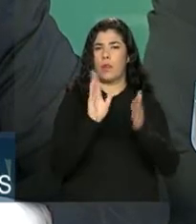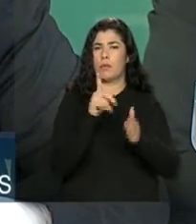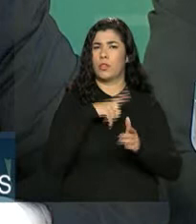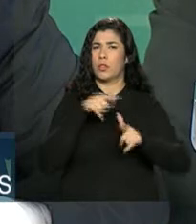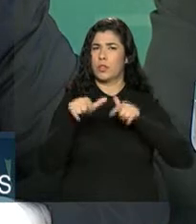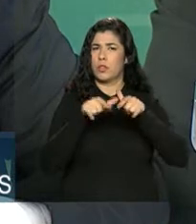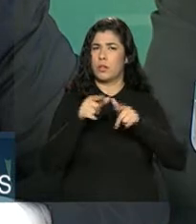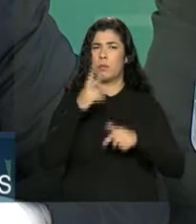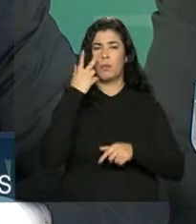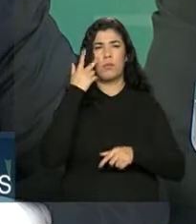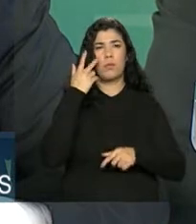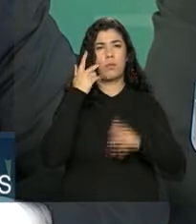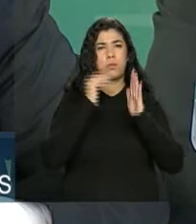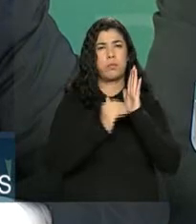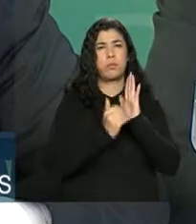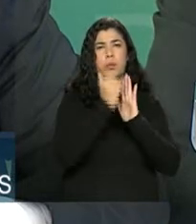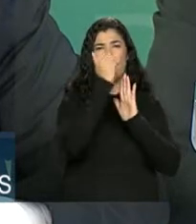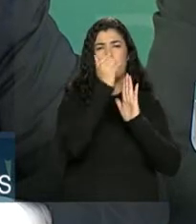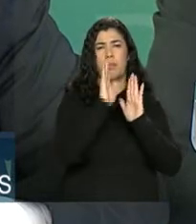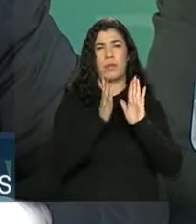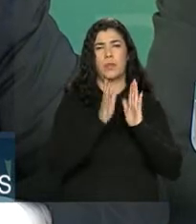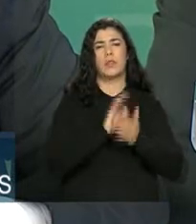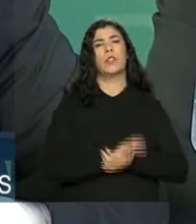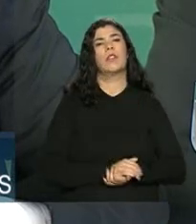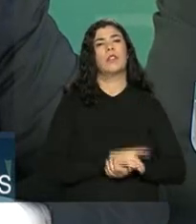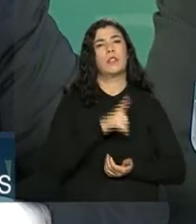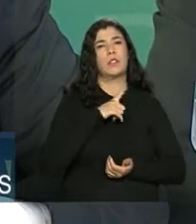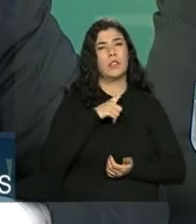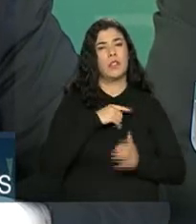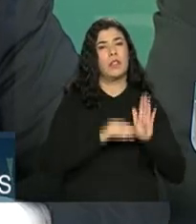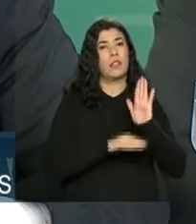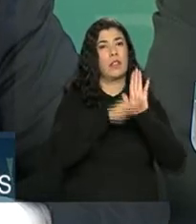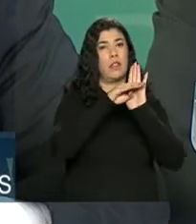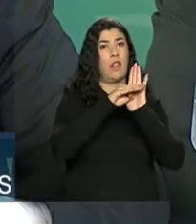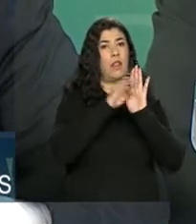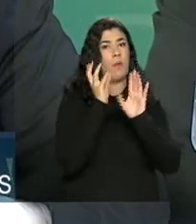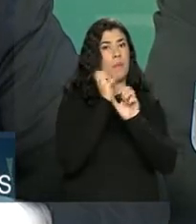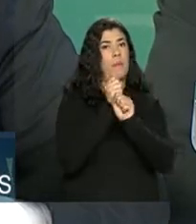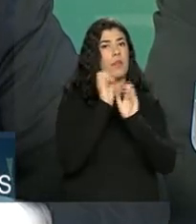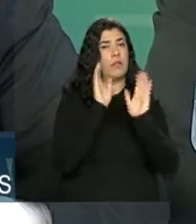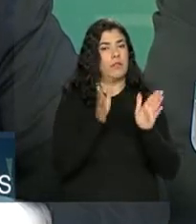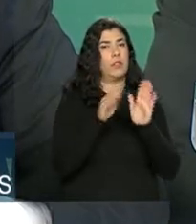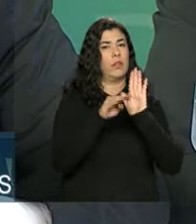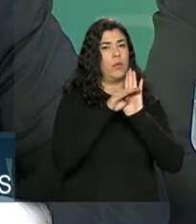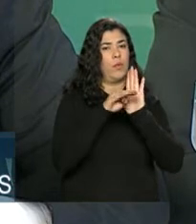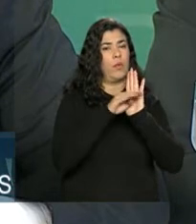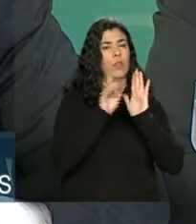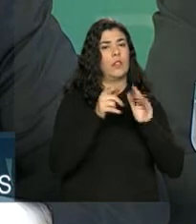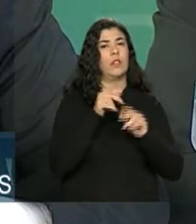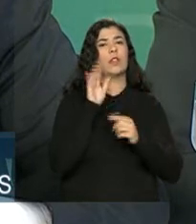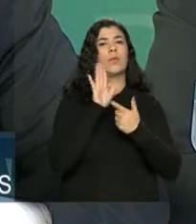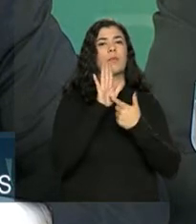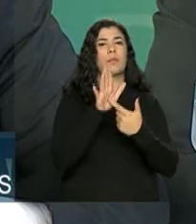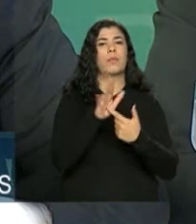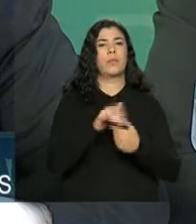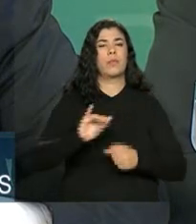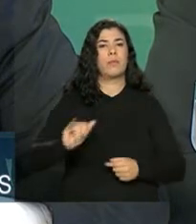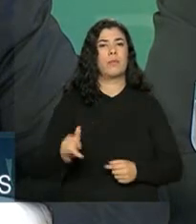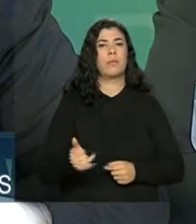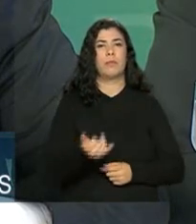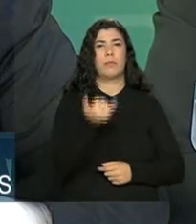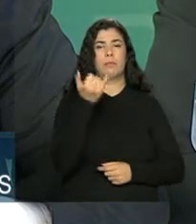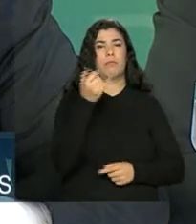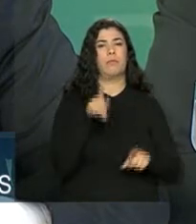do Sul todos eles é a todos tá no Volume 8 Esse é um indicador de uma recuperação